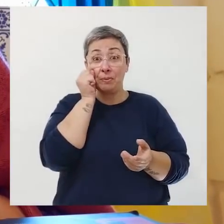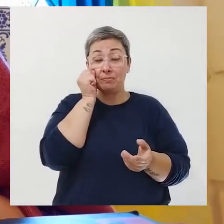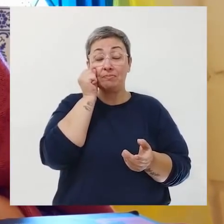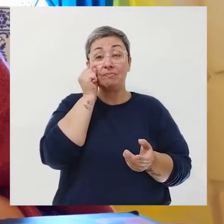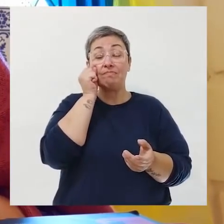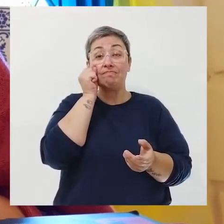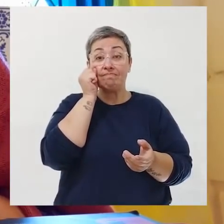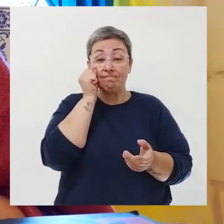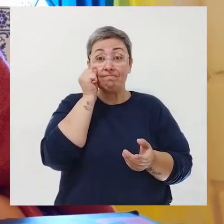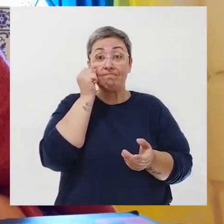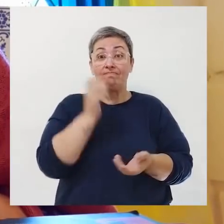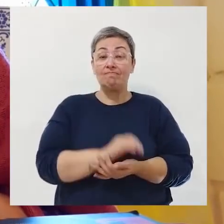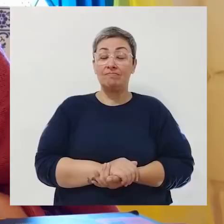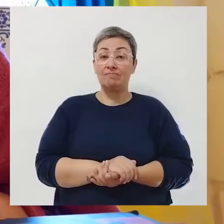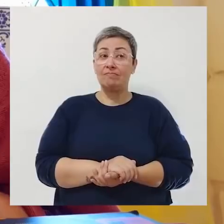de dormir.